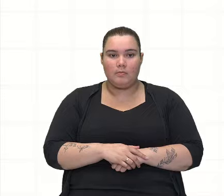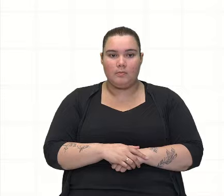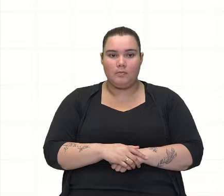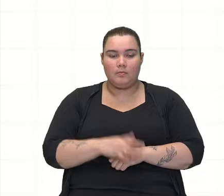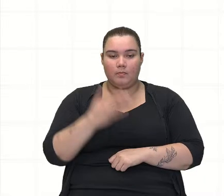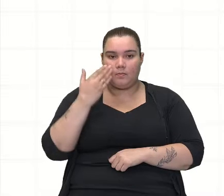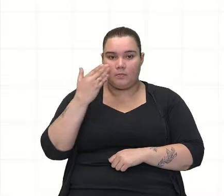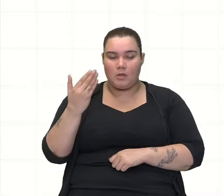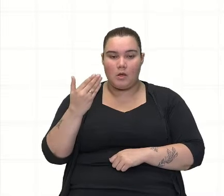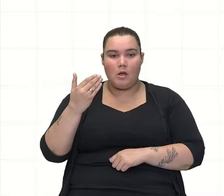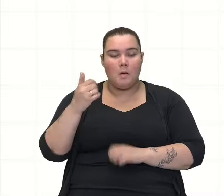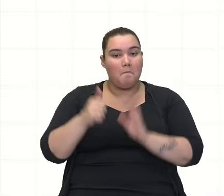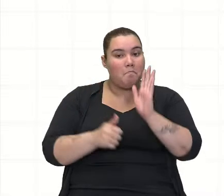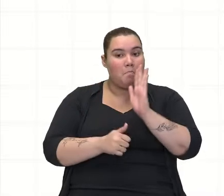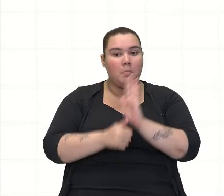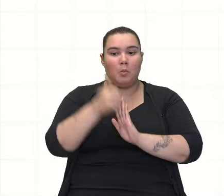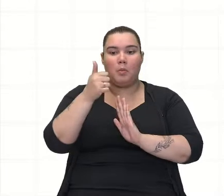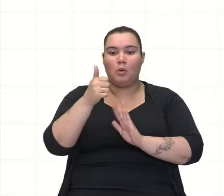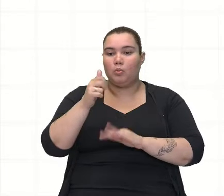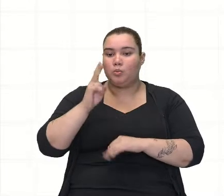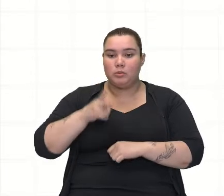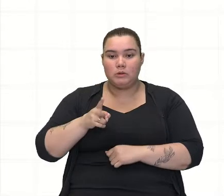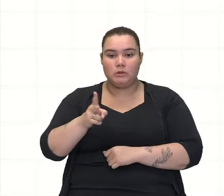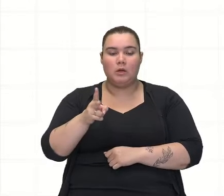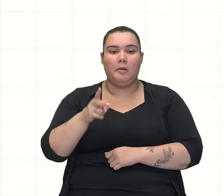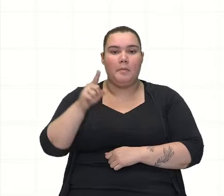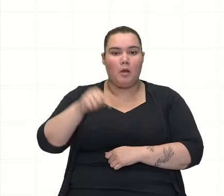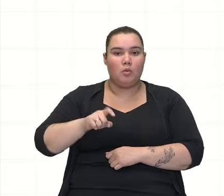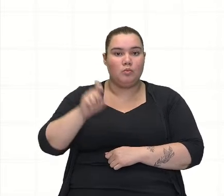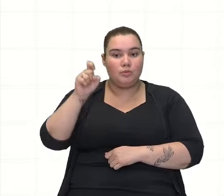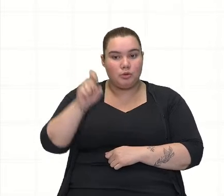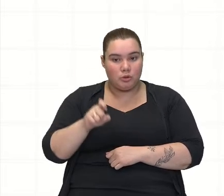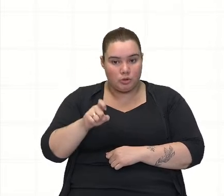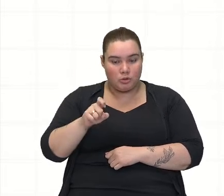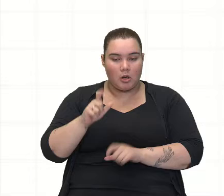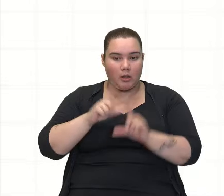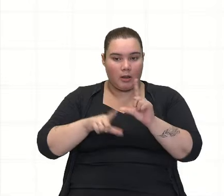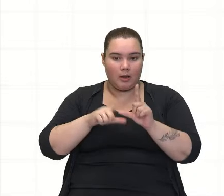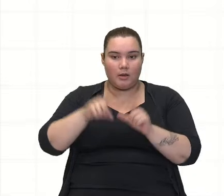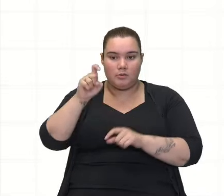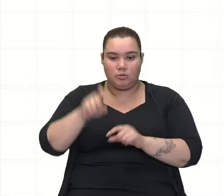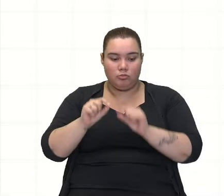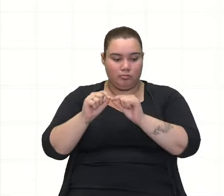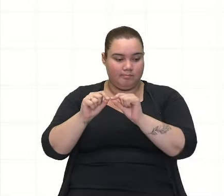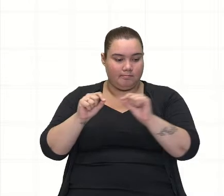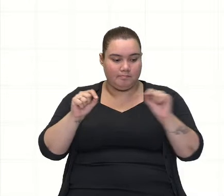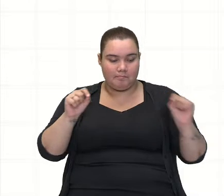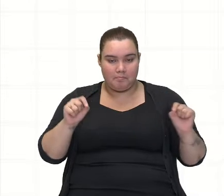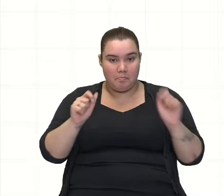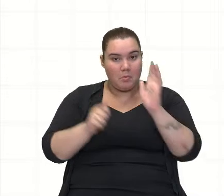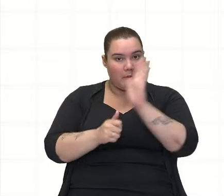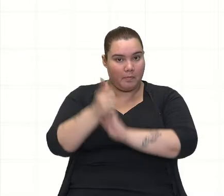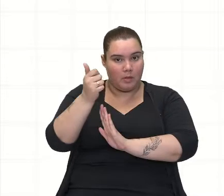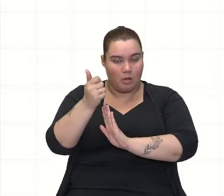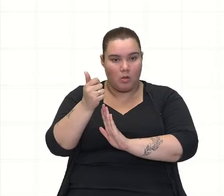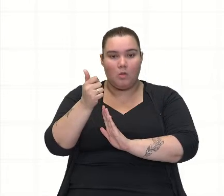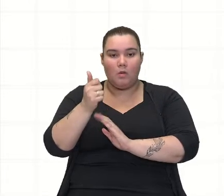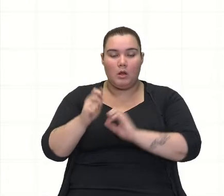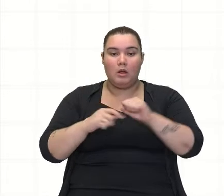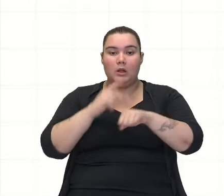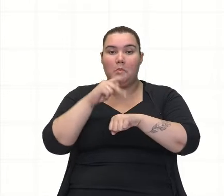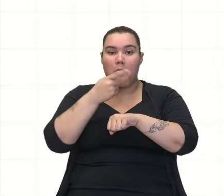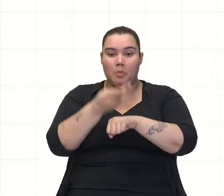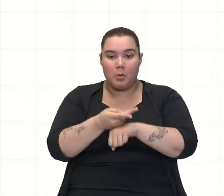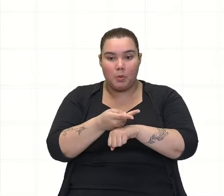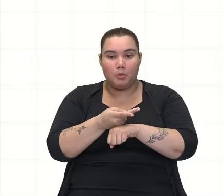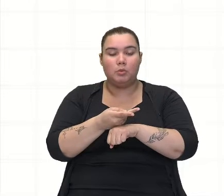colocar primeiro sempre em relação a X, né? Que é a horizontal, e a sua posição,